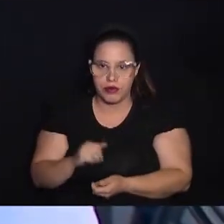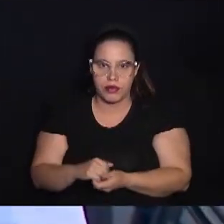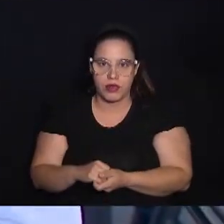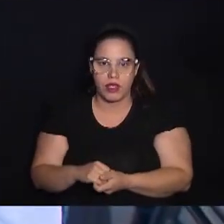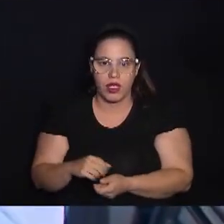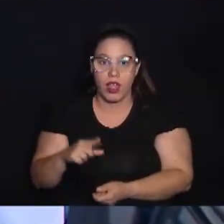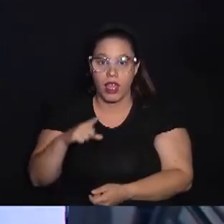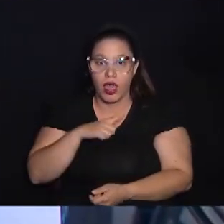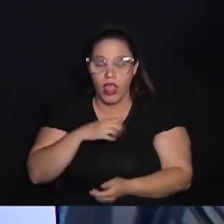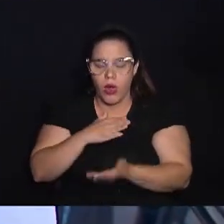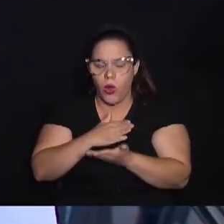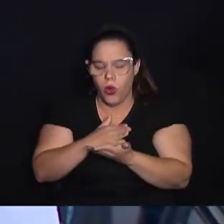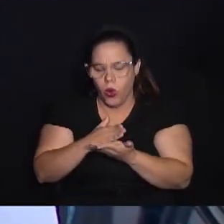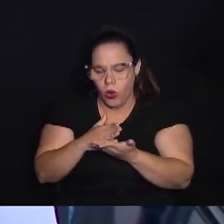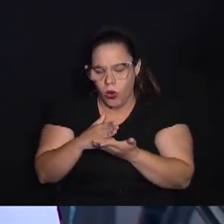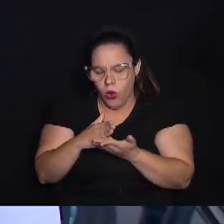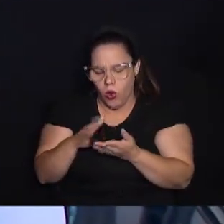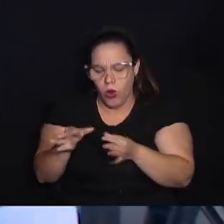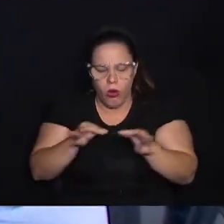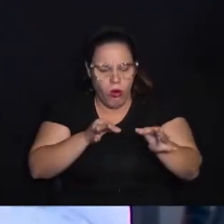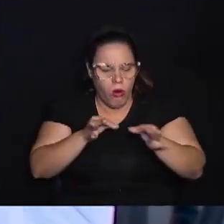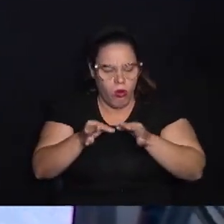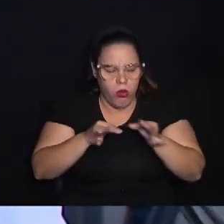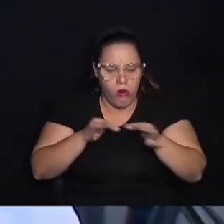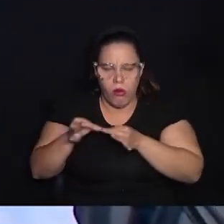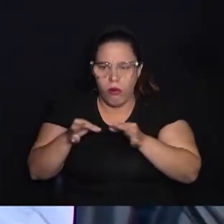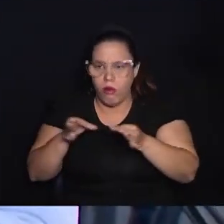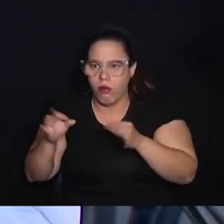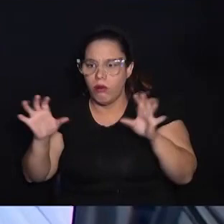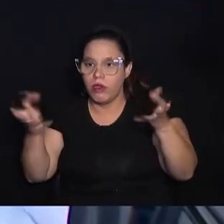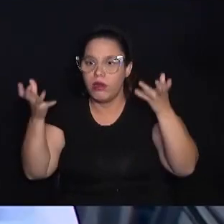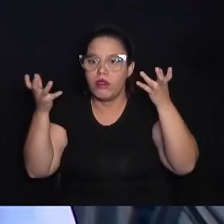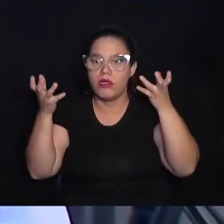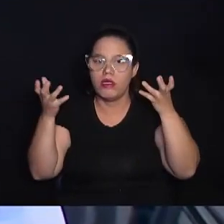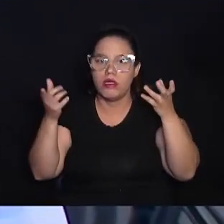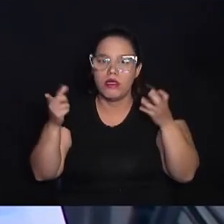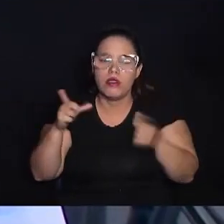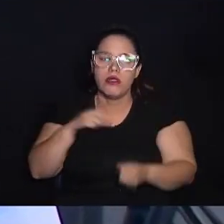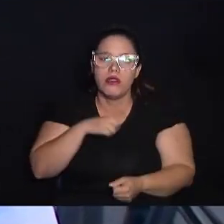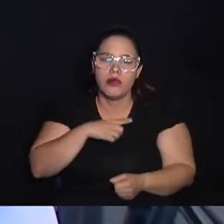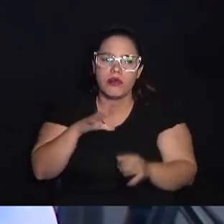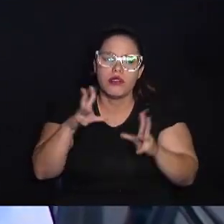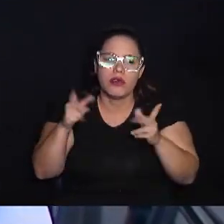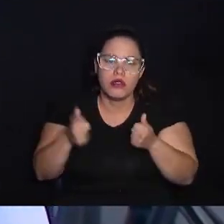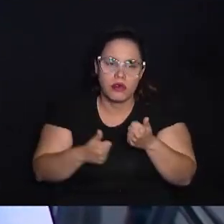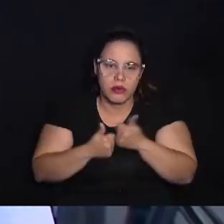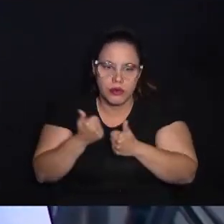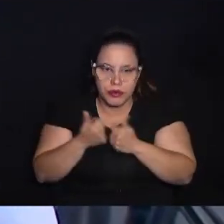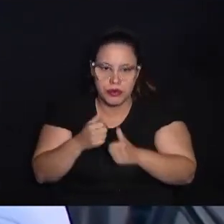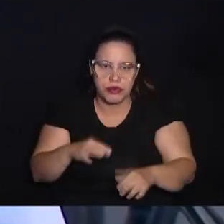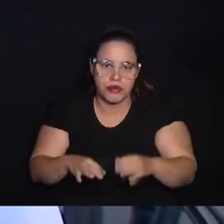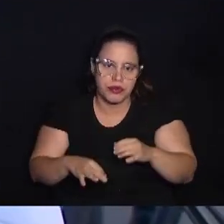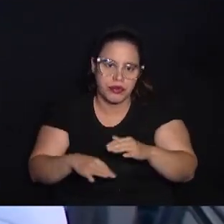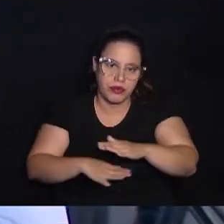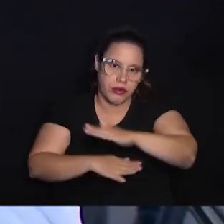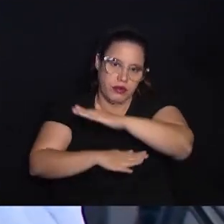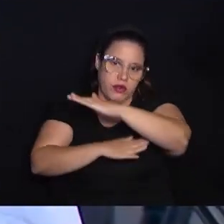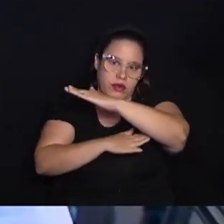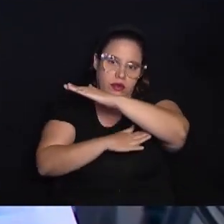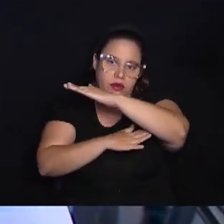do ano quando a gente começou a planejar este evento é ter uma atividade entre todas as outras que a câmara elaborou ao longo desse